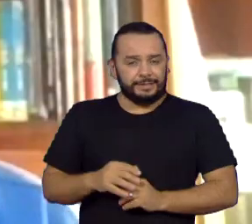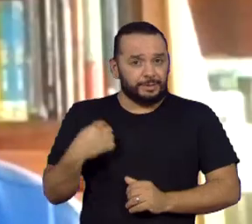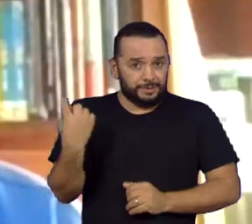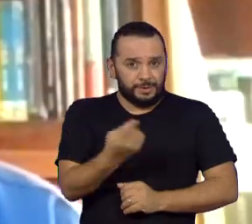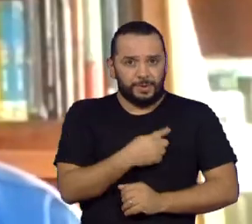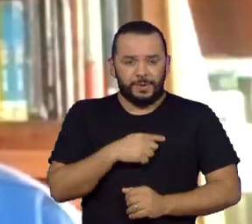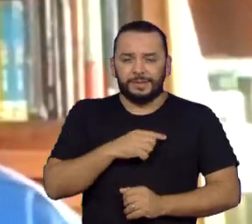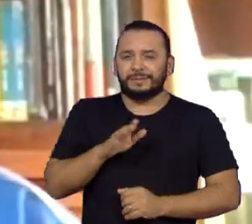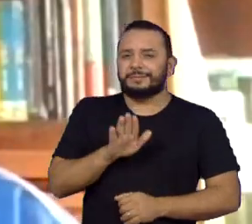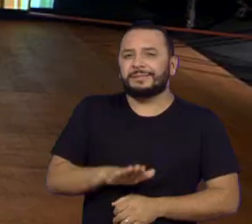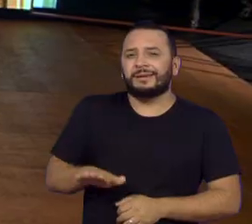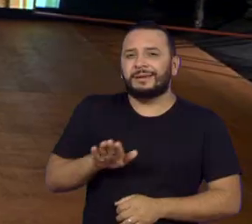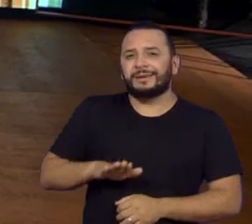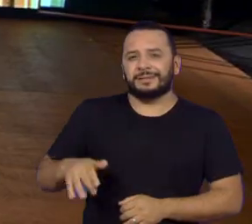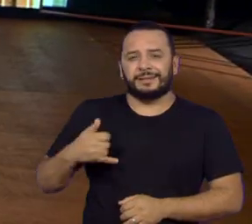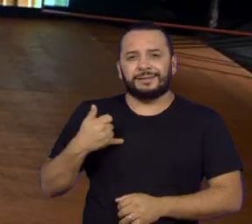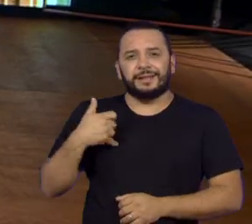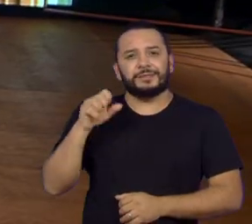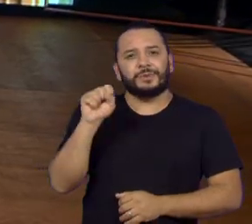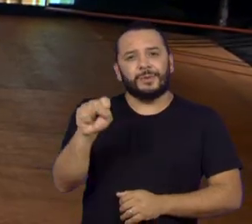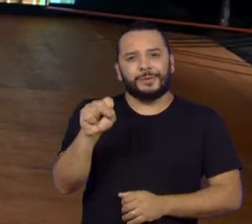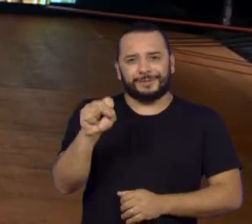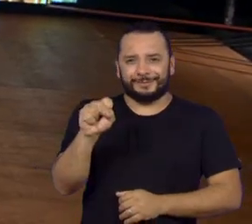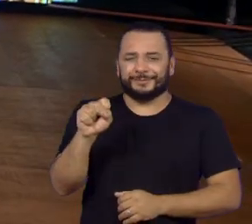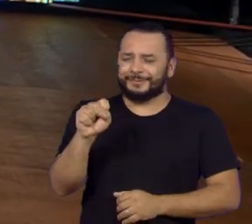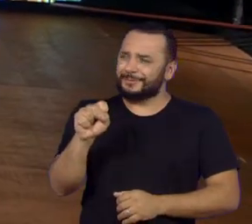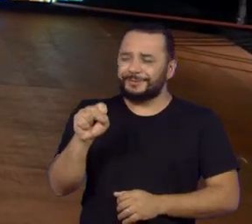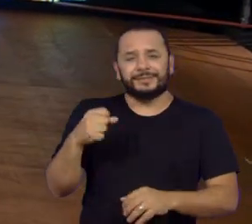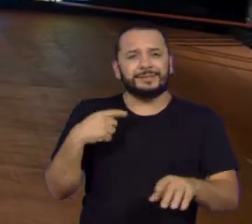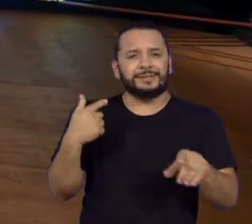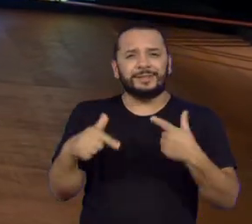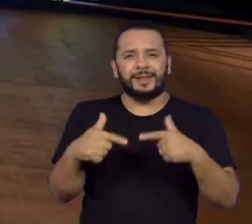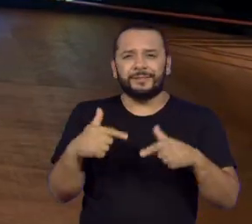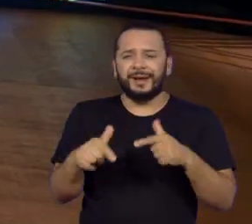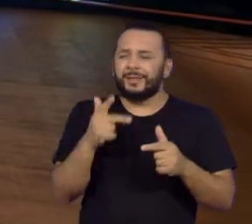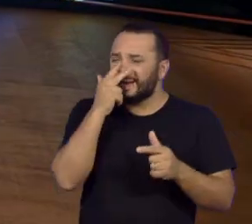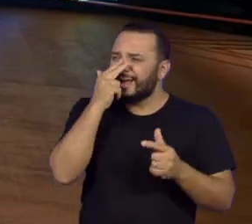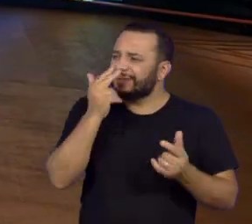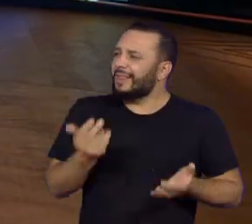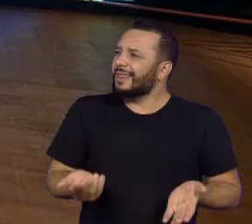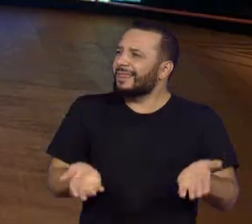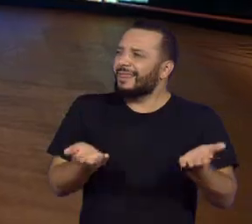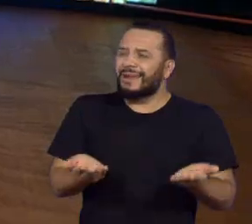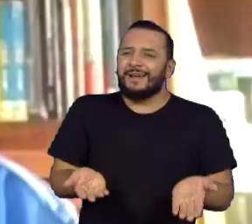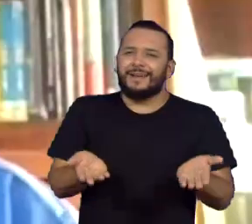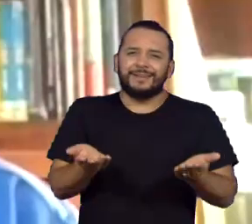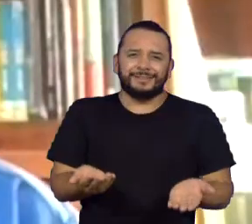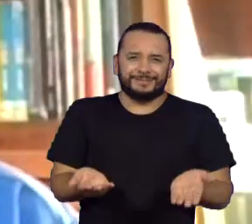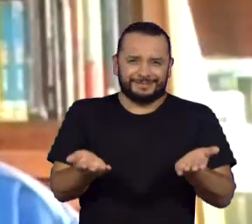Os pequenos, assim, na faixa de 8 anos, faziam serviços leves, né?